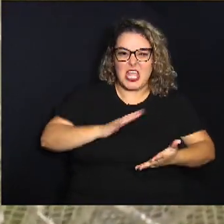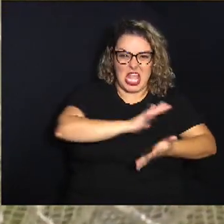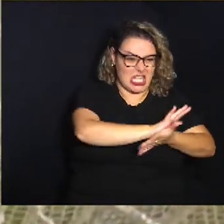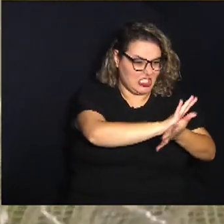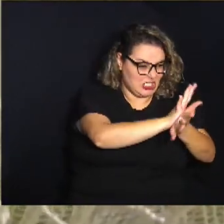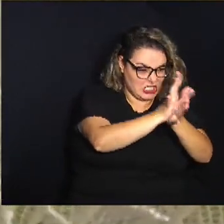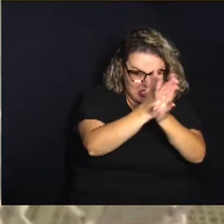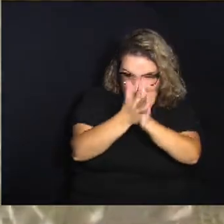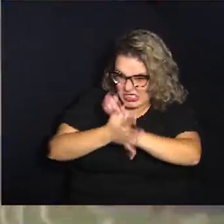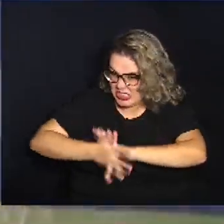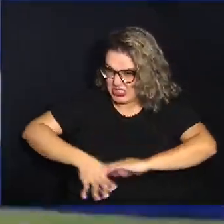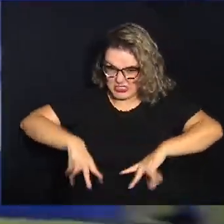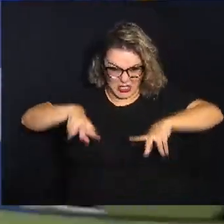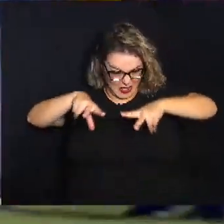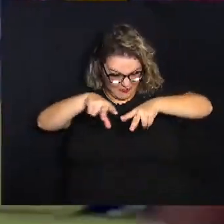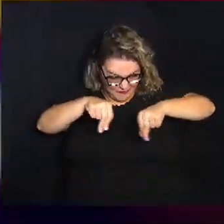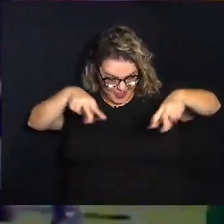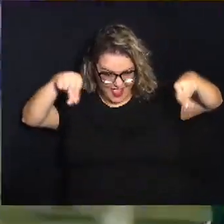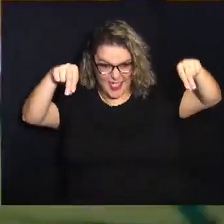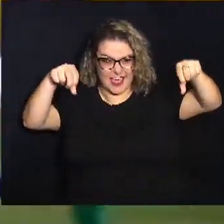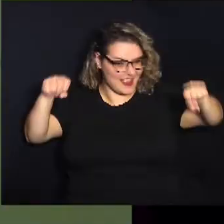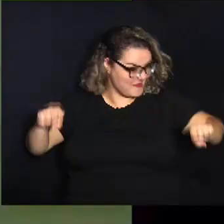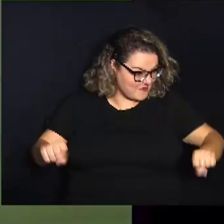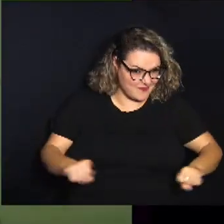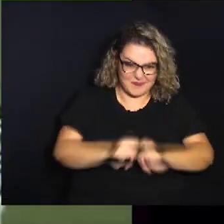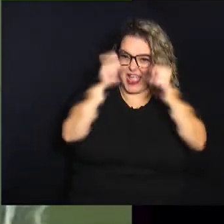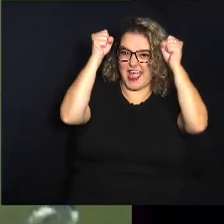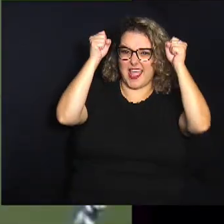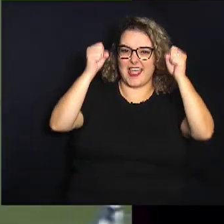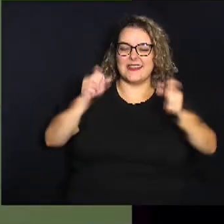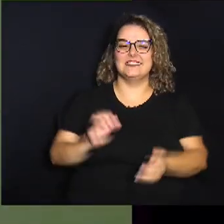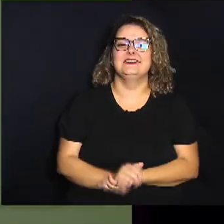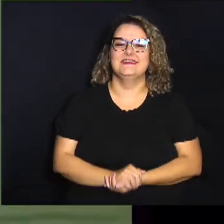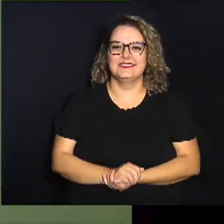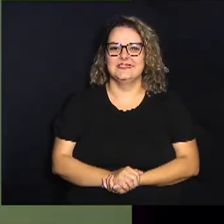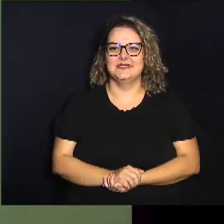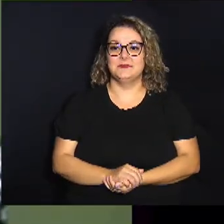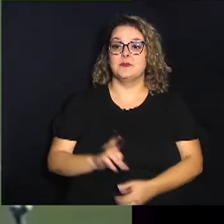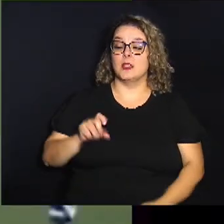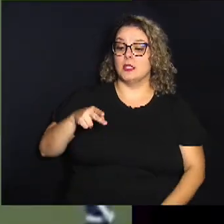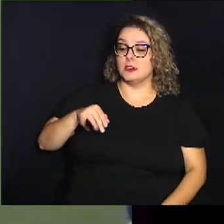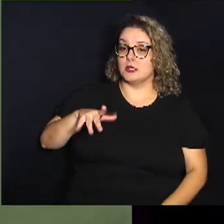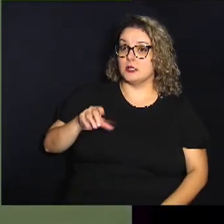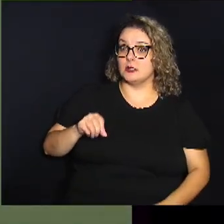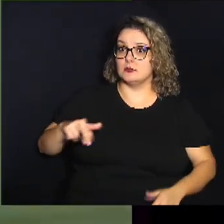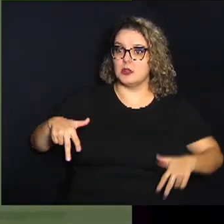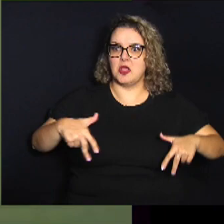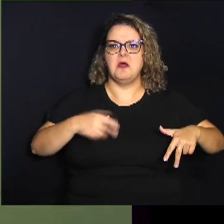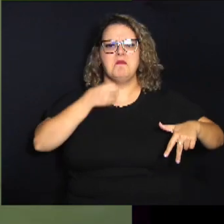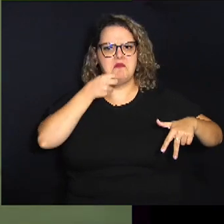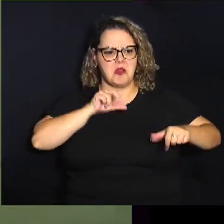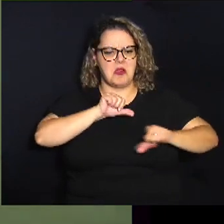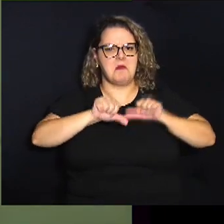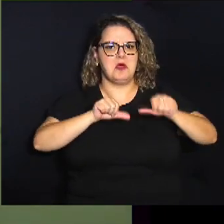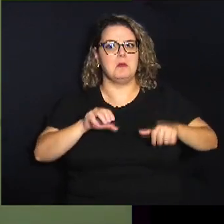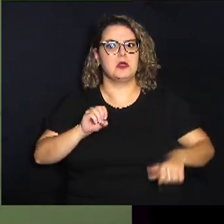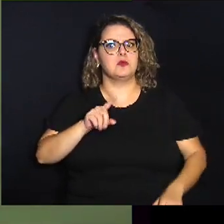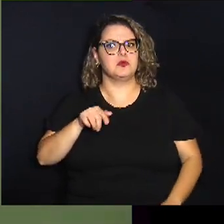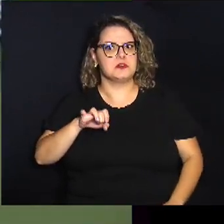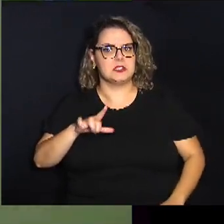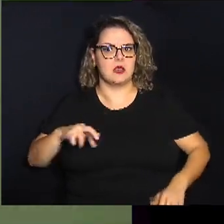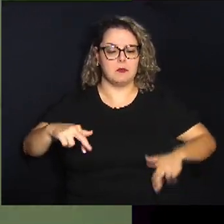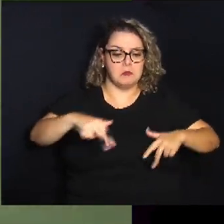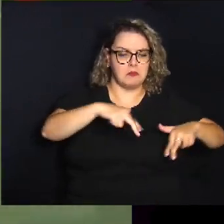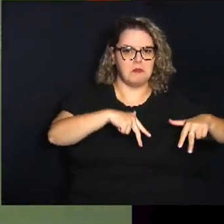varal ela arrepenta com varal Danilo Sacramento boa virada de jogo para o Oziel que